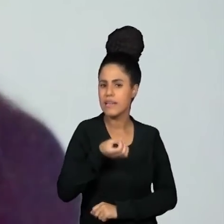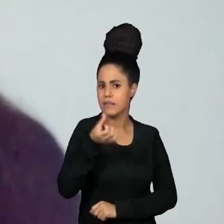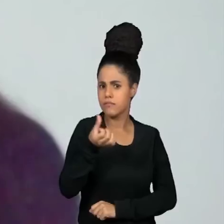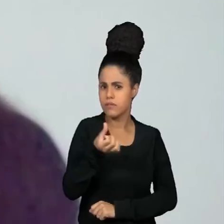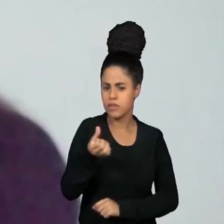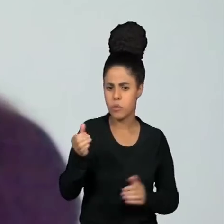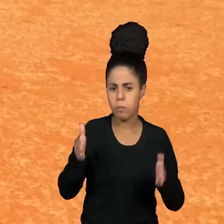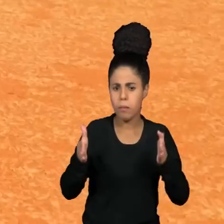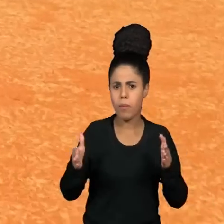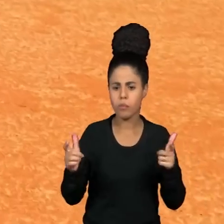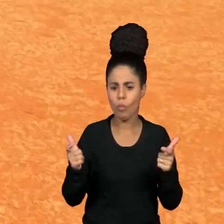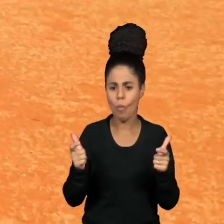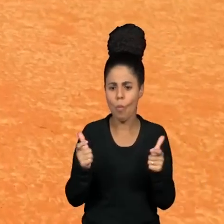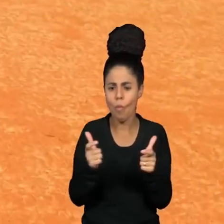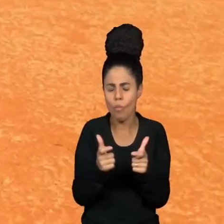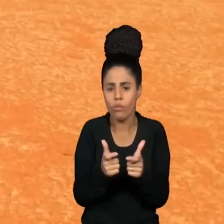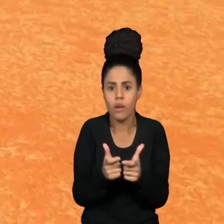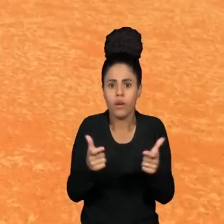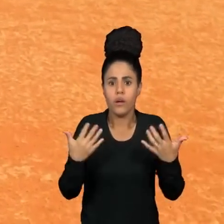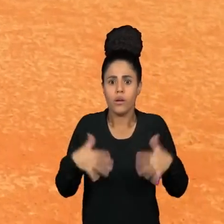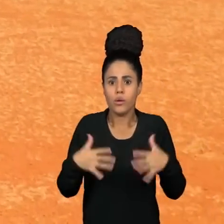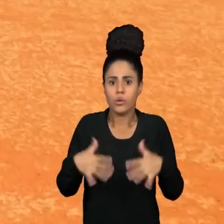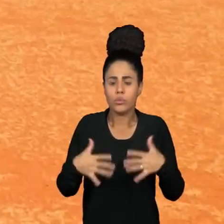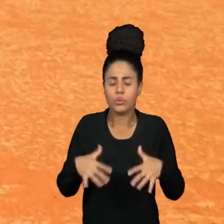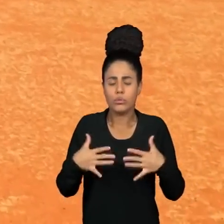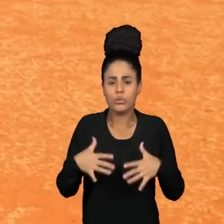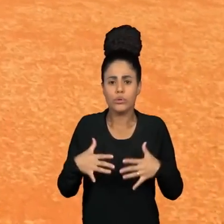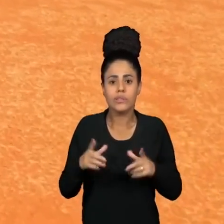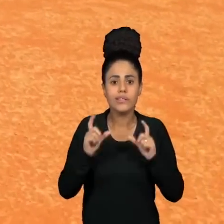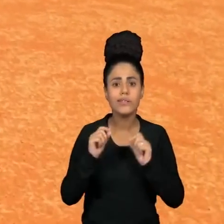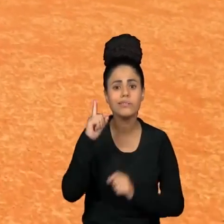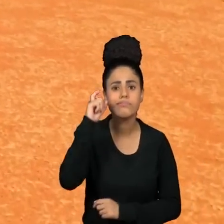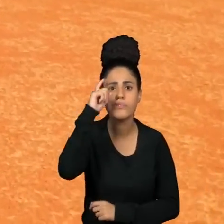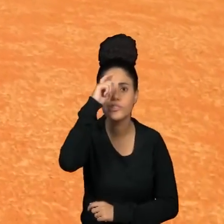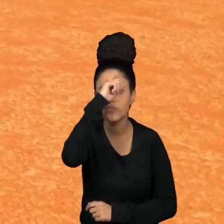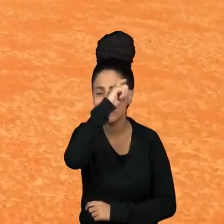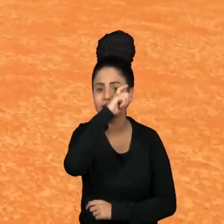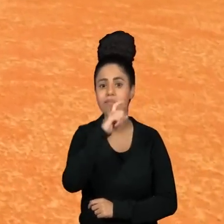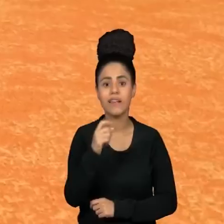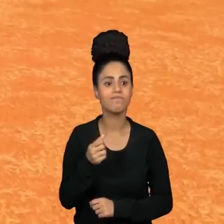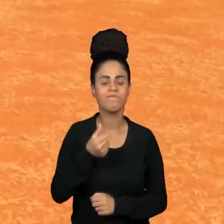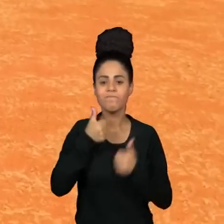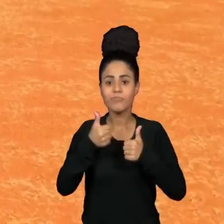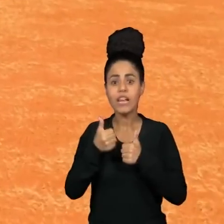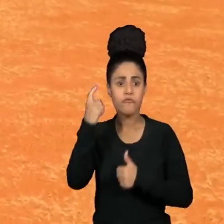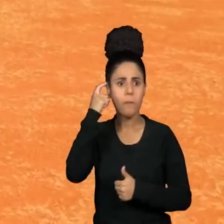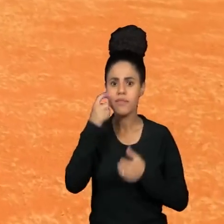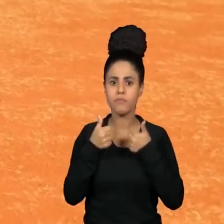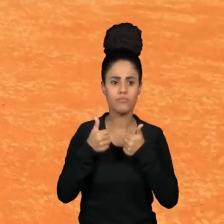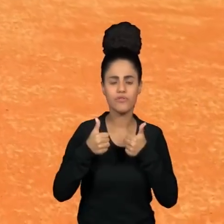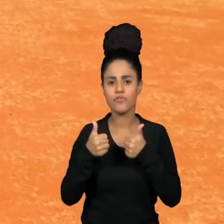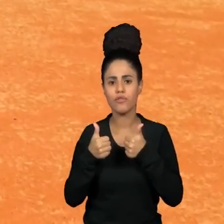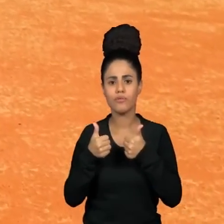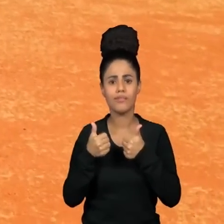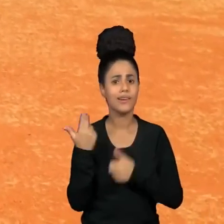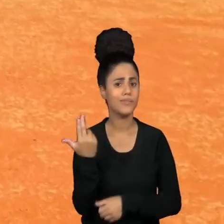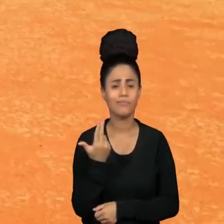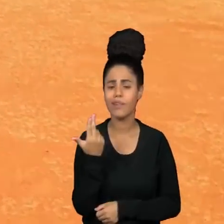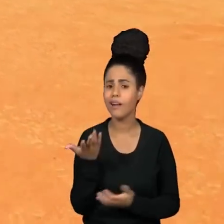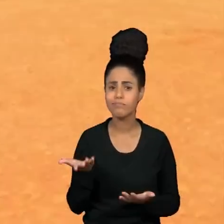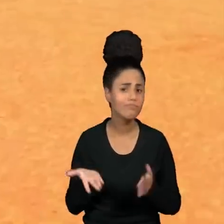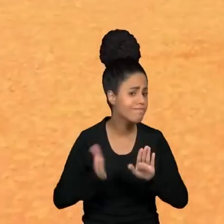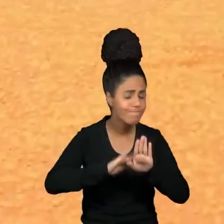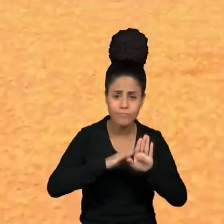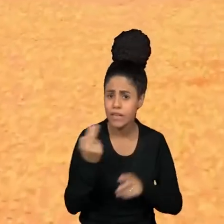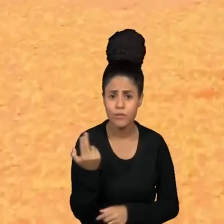de extinção em massa. Então, por um lado, é difícil ser otimista nesse sentido, porque várias